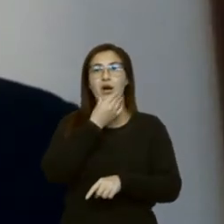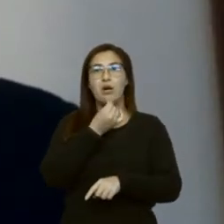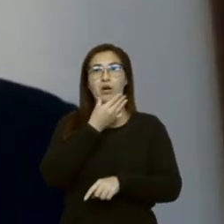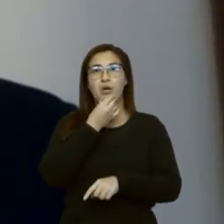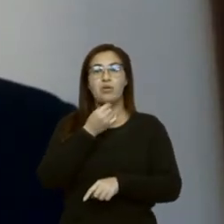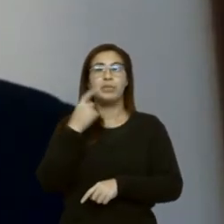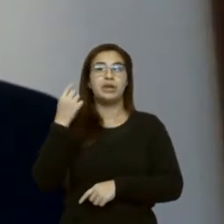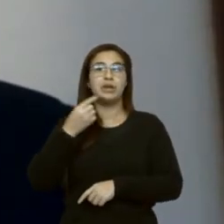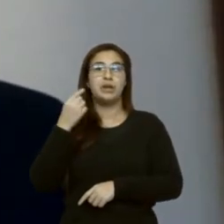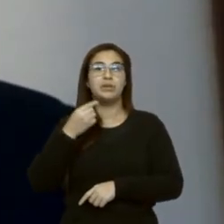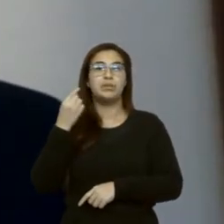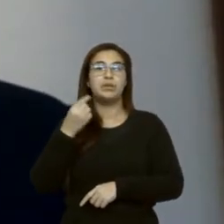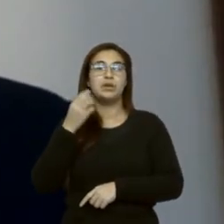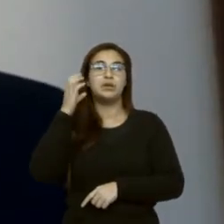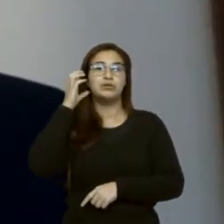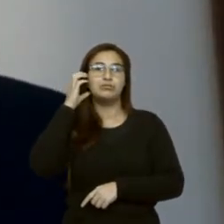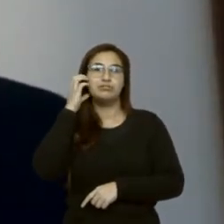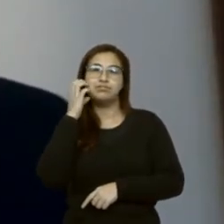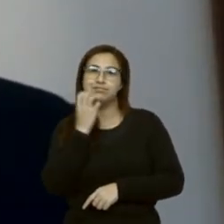deputado Vicentini.